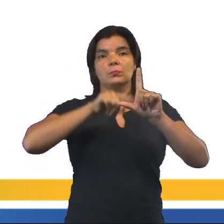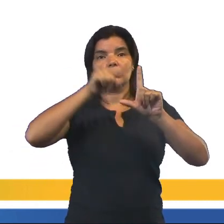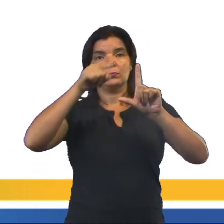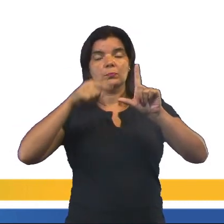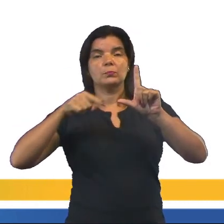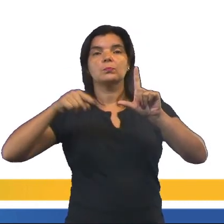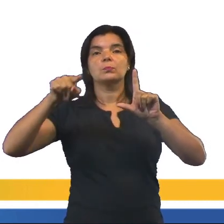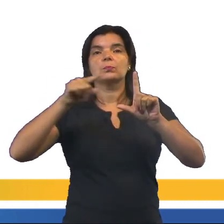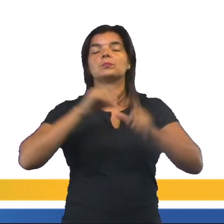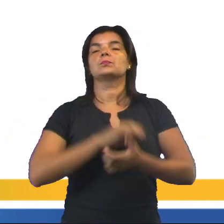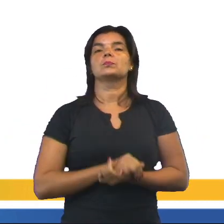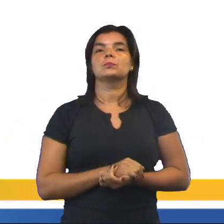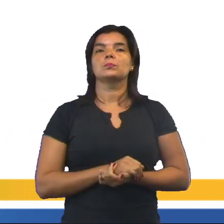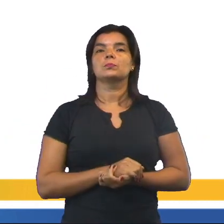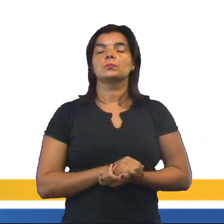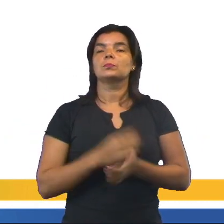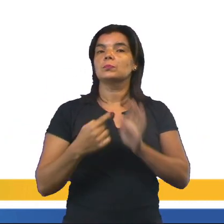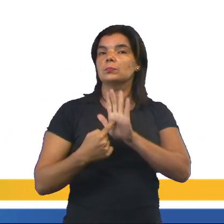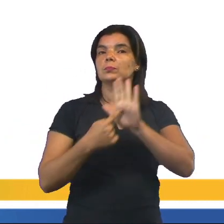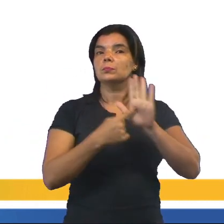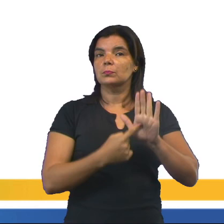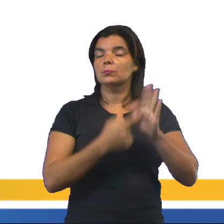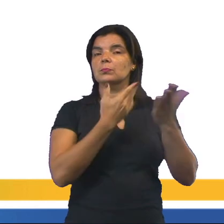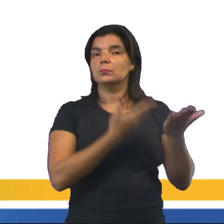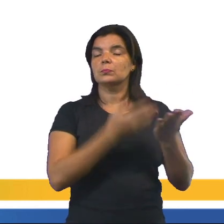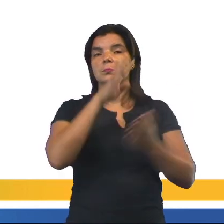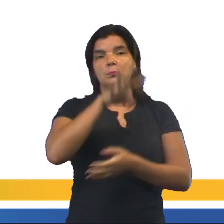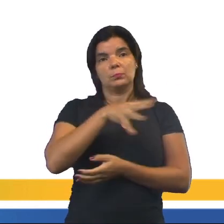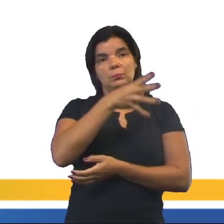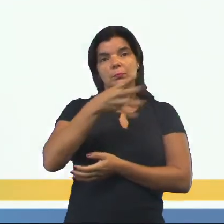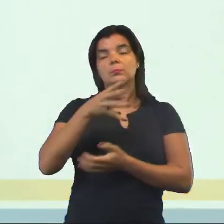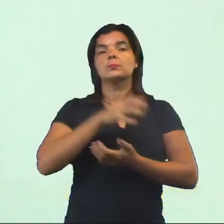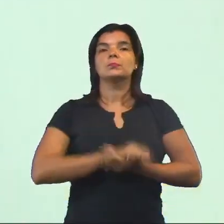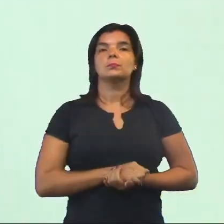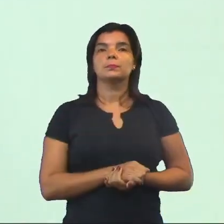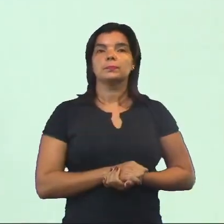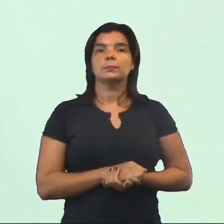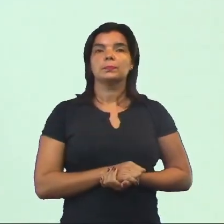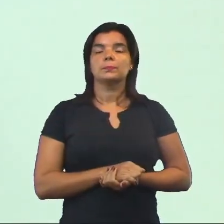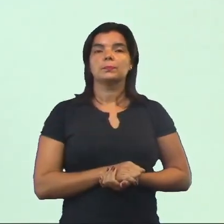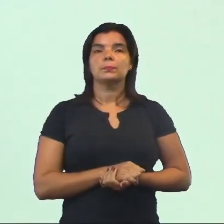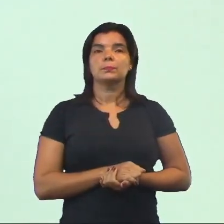representado, tá? Por aquela demonstração.